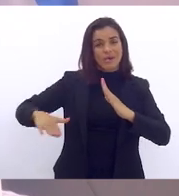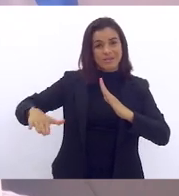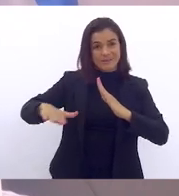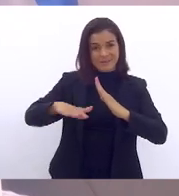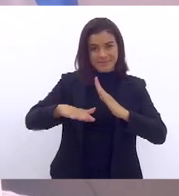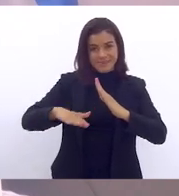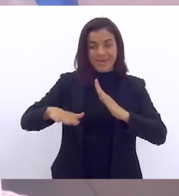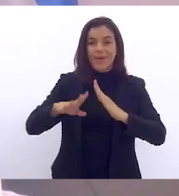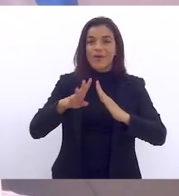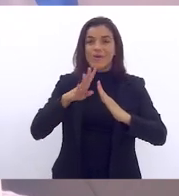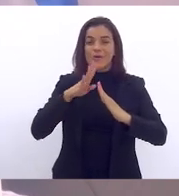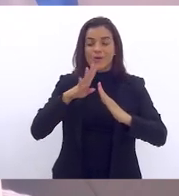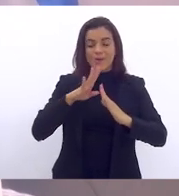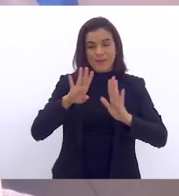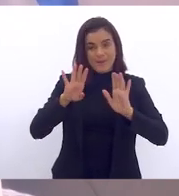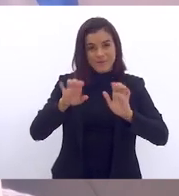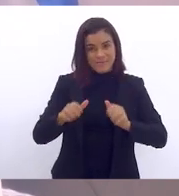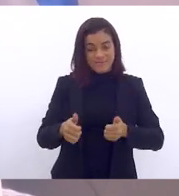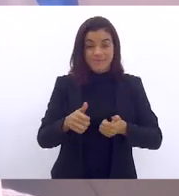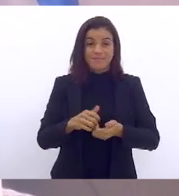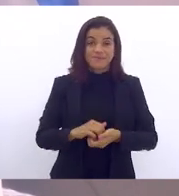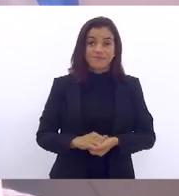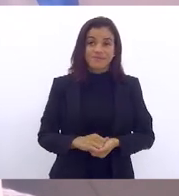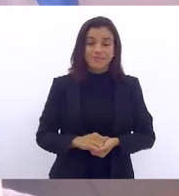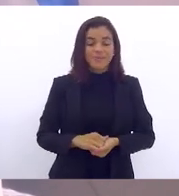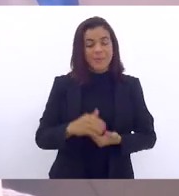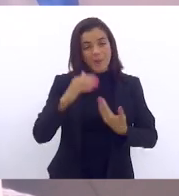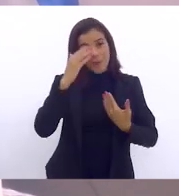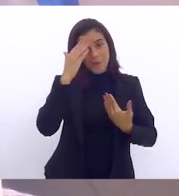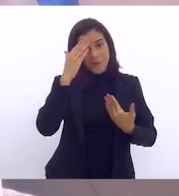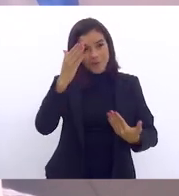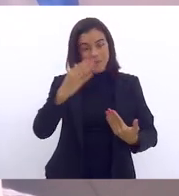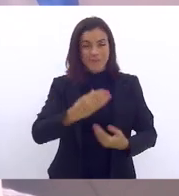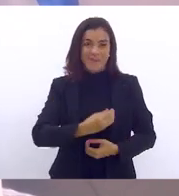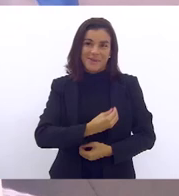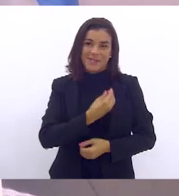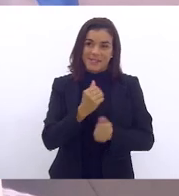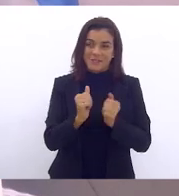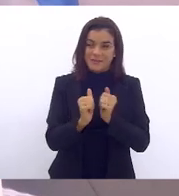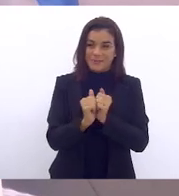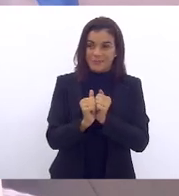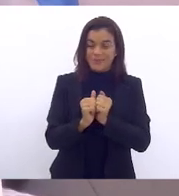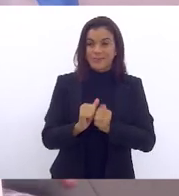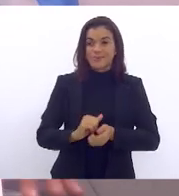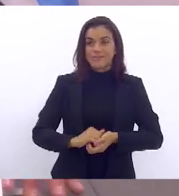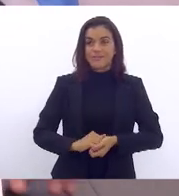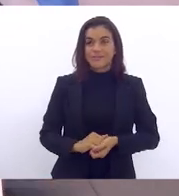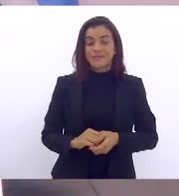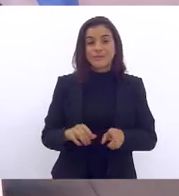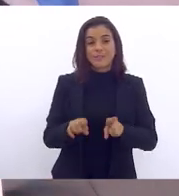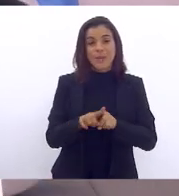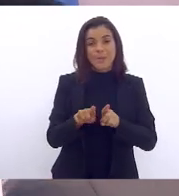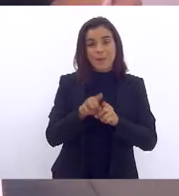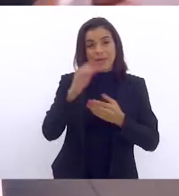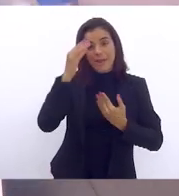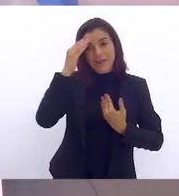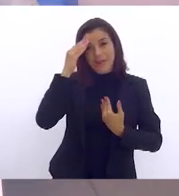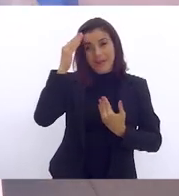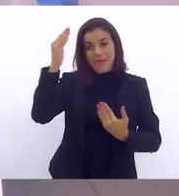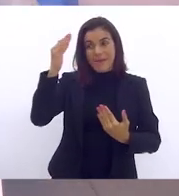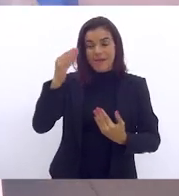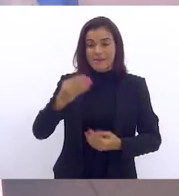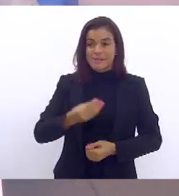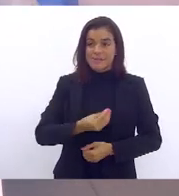então Muito obrigado Célia por por estar conosco aqui eh Quero aqui agradecer a